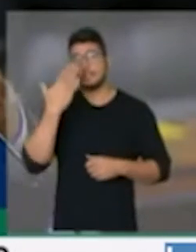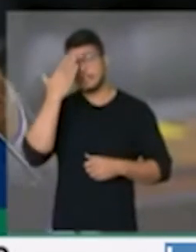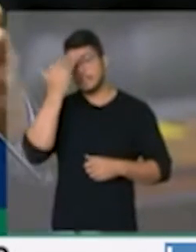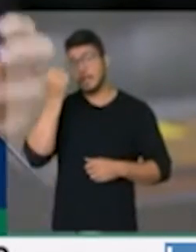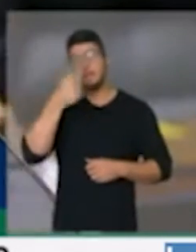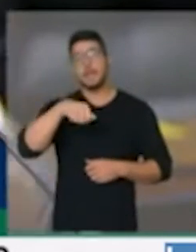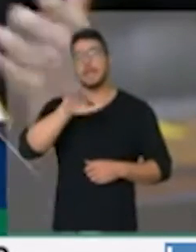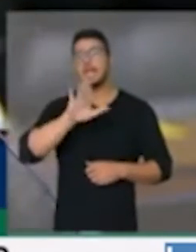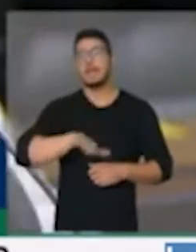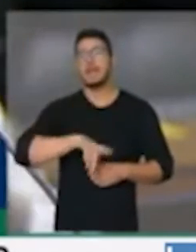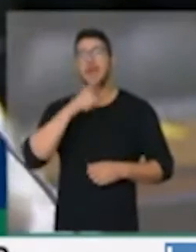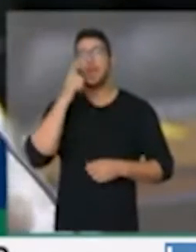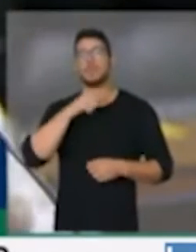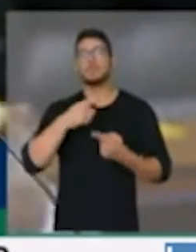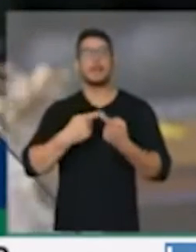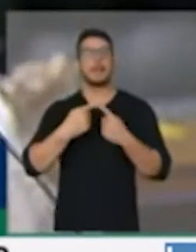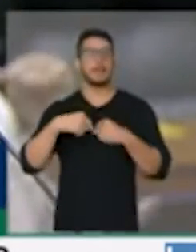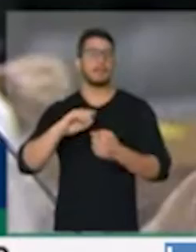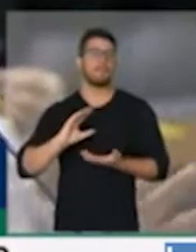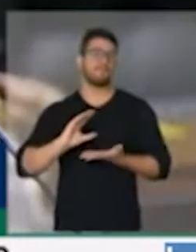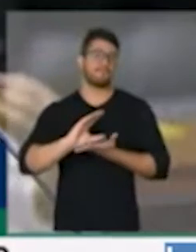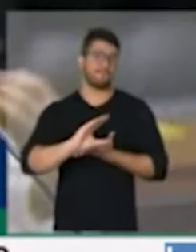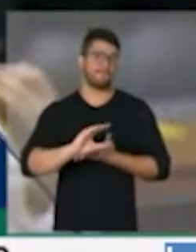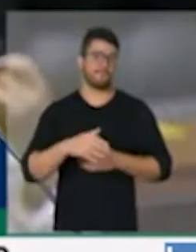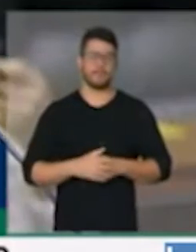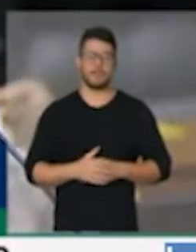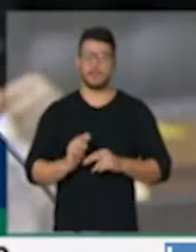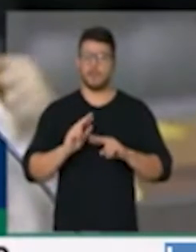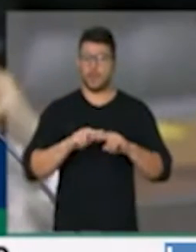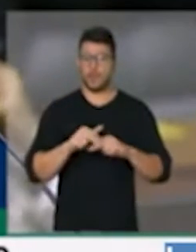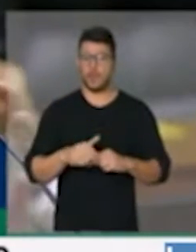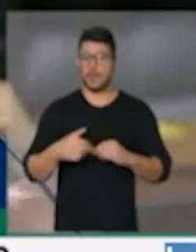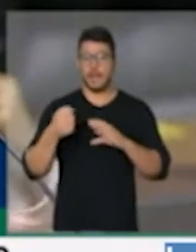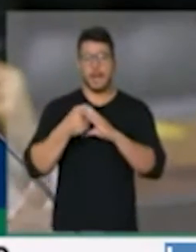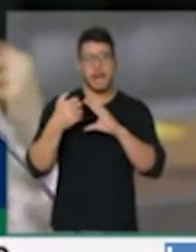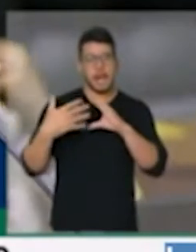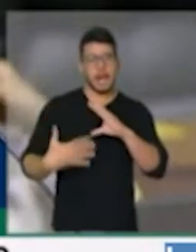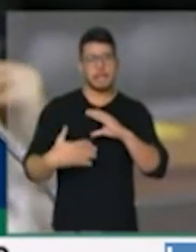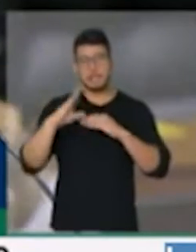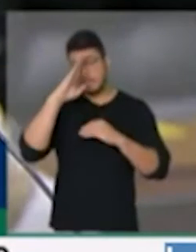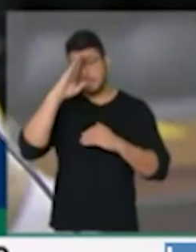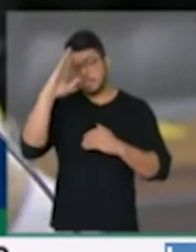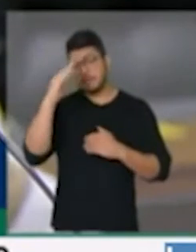grande característica do atual governo é a mentira.